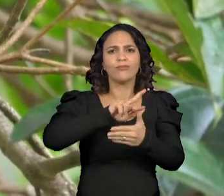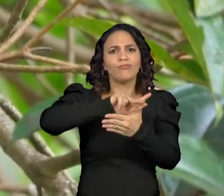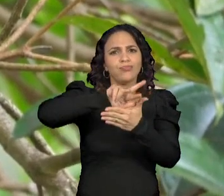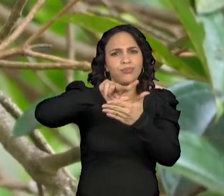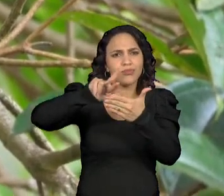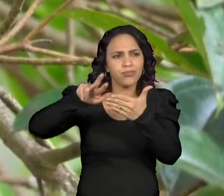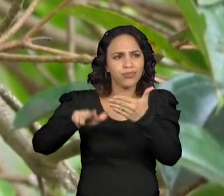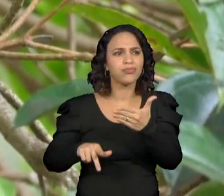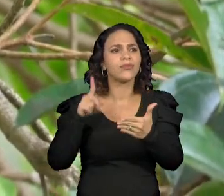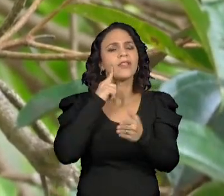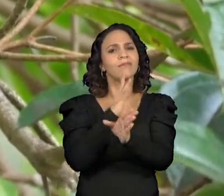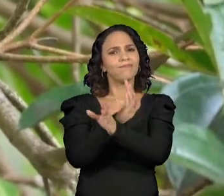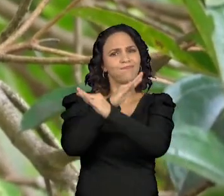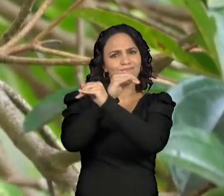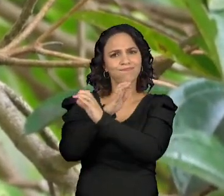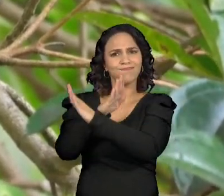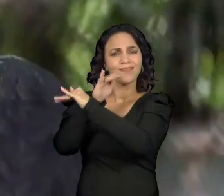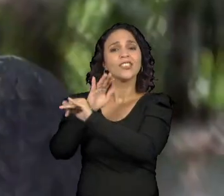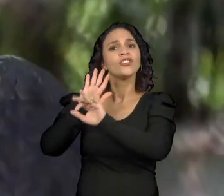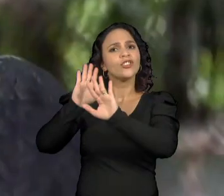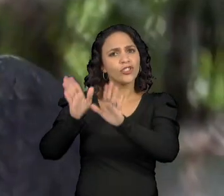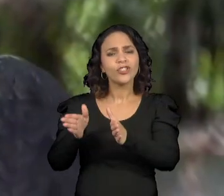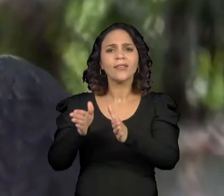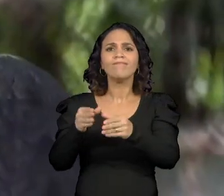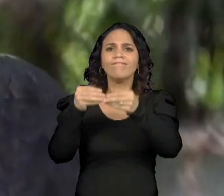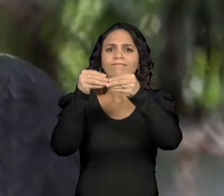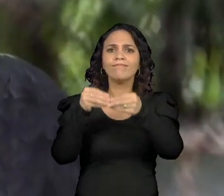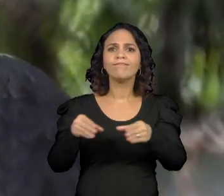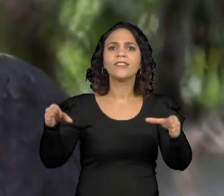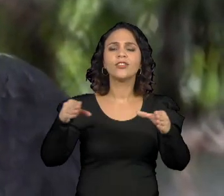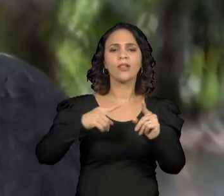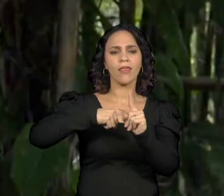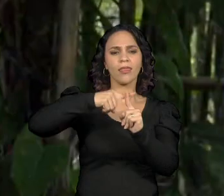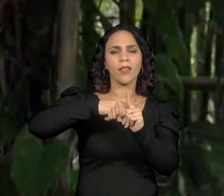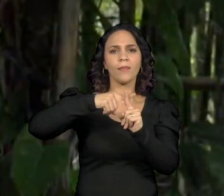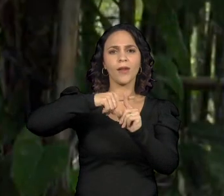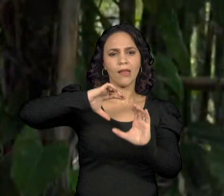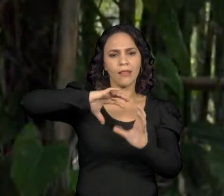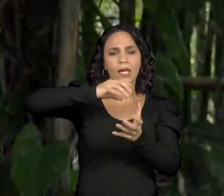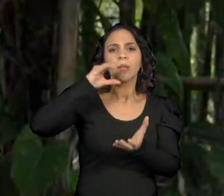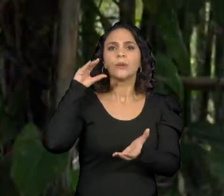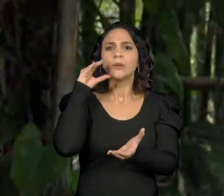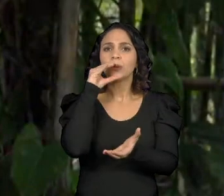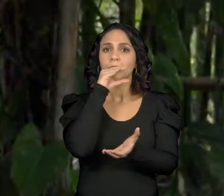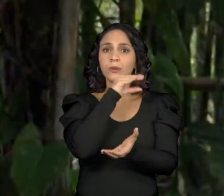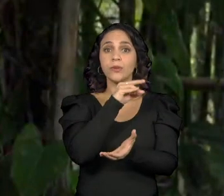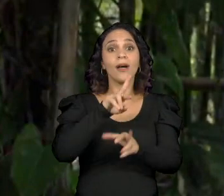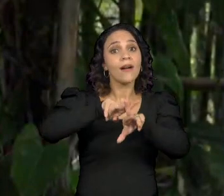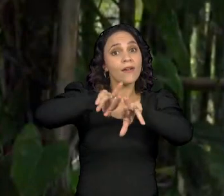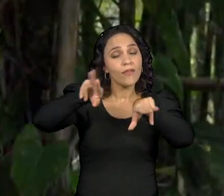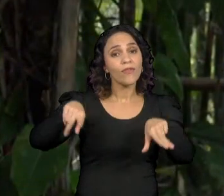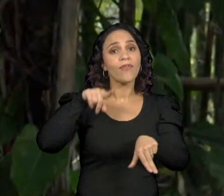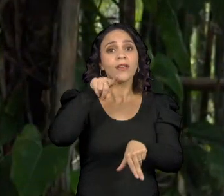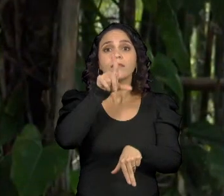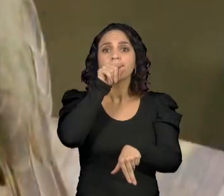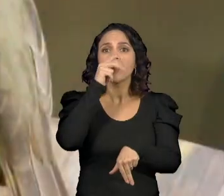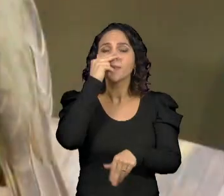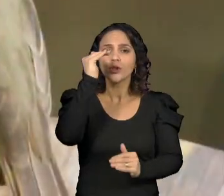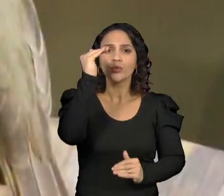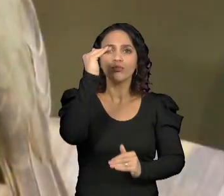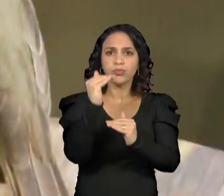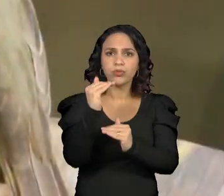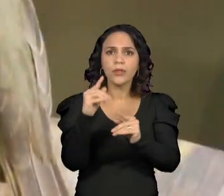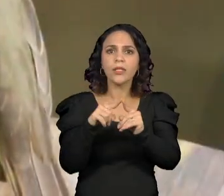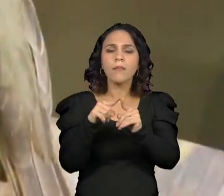que elas já sofrem os efeitos do aquecimento global. Vários pássaros reduziram seu tamanho e